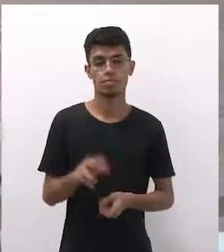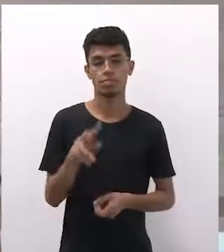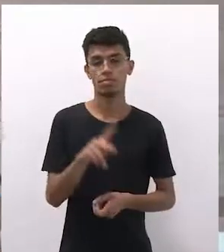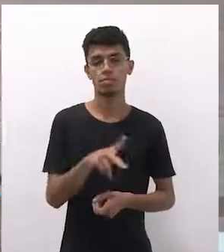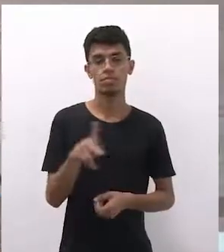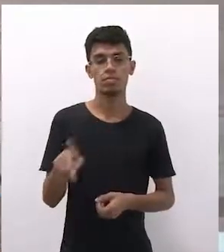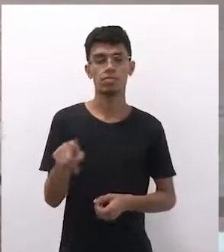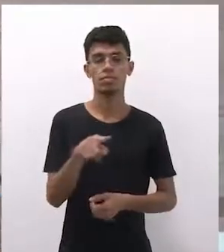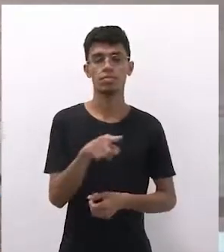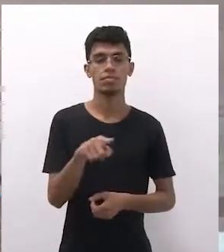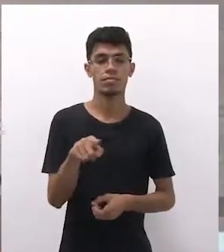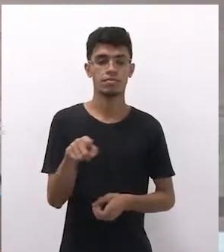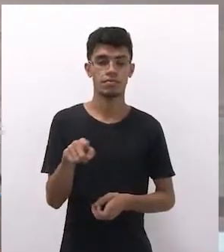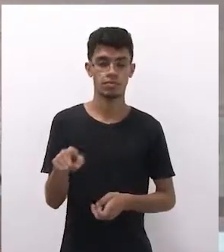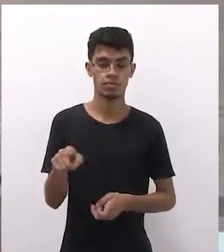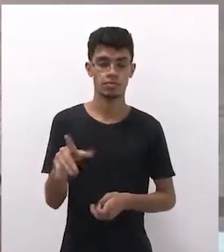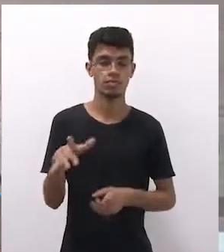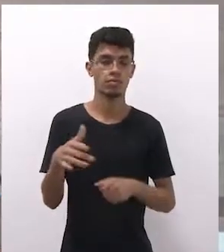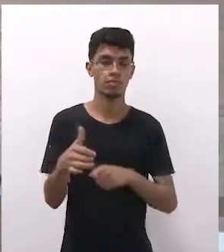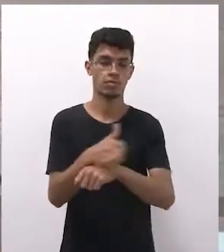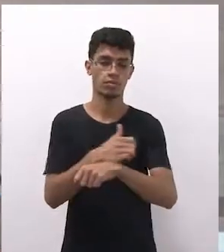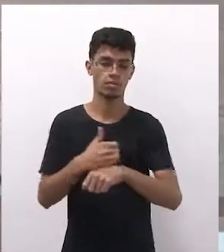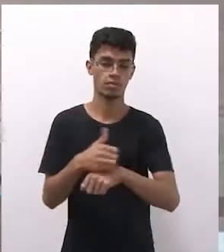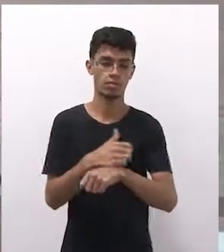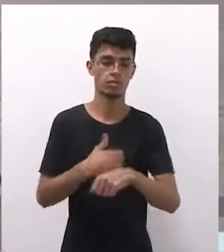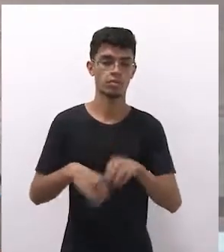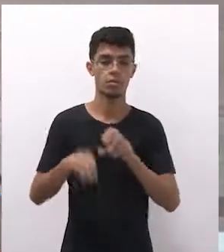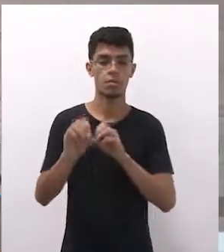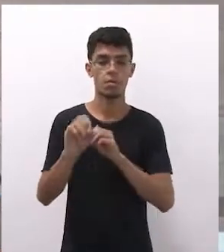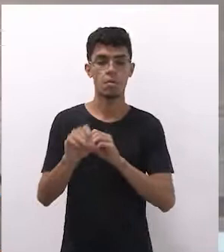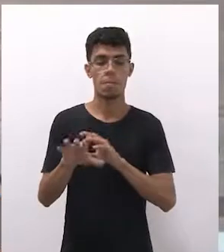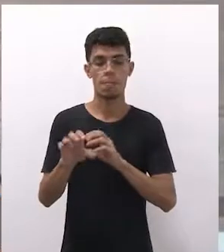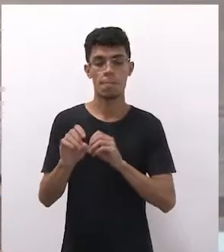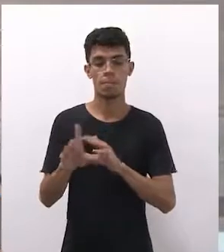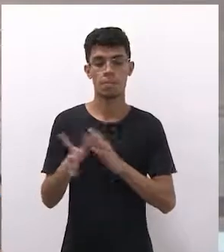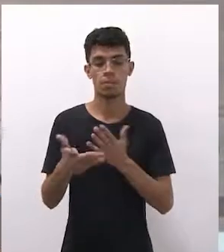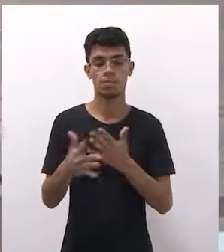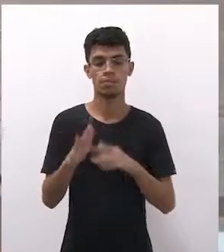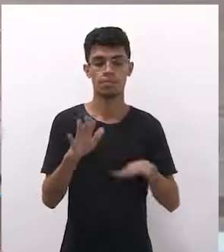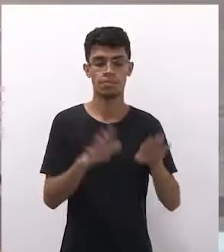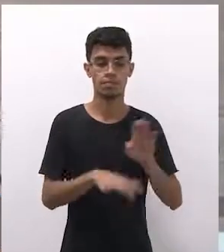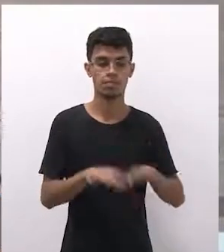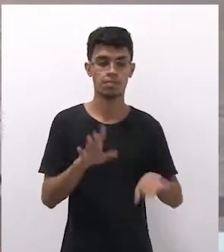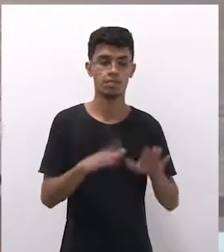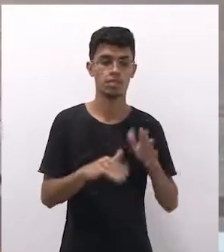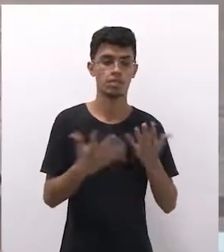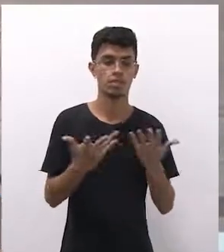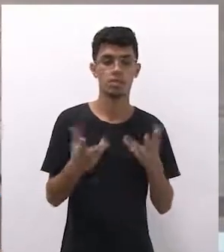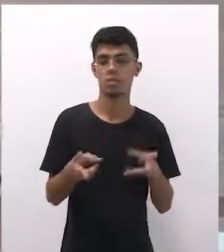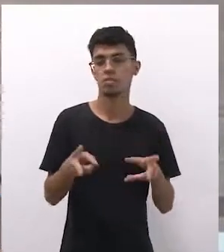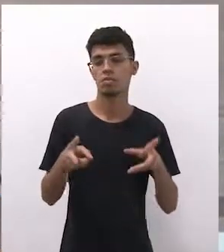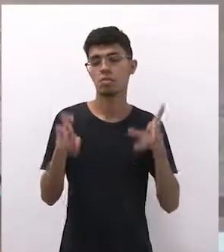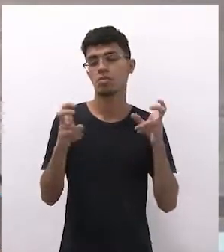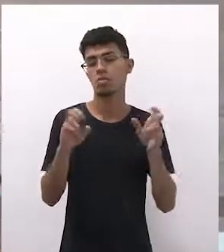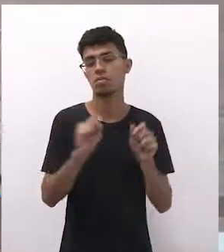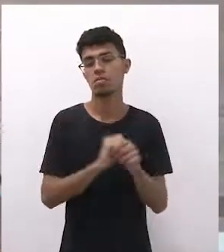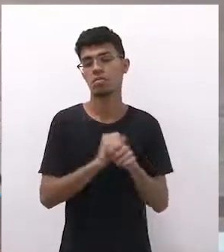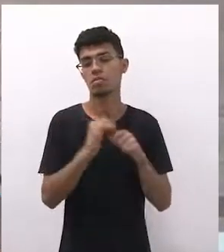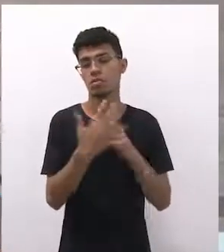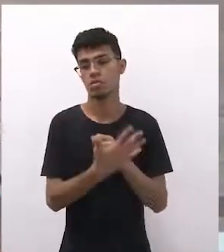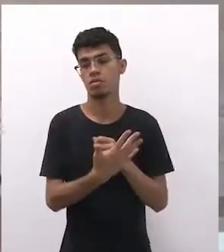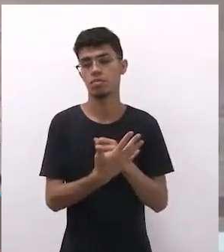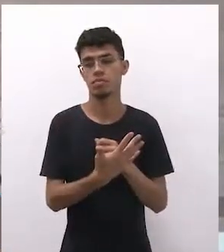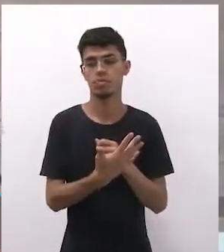porque vocês são justamente os profissionais da educação que muitas vezes não são vistos pela sociedade,